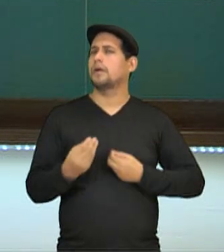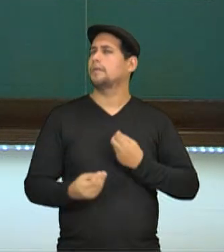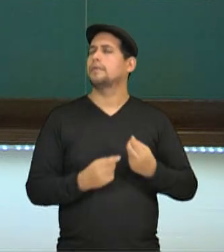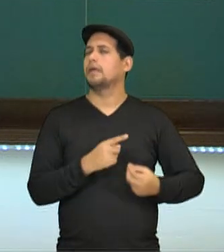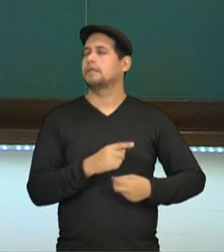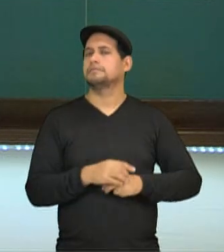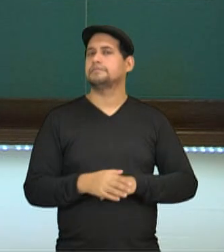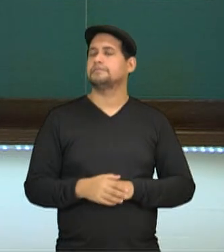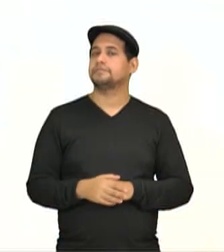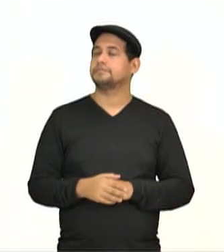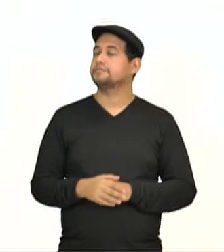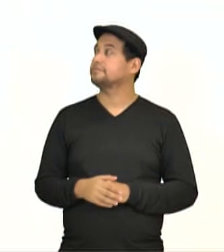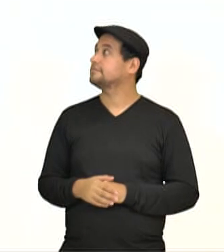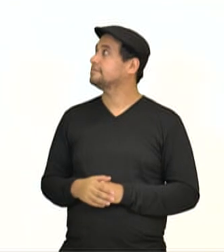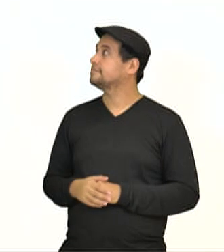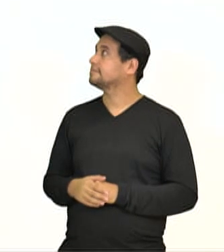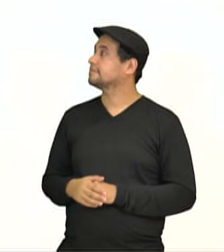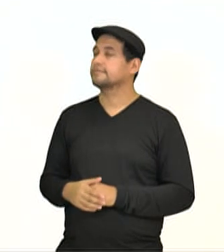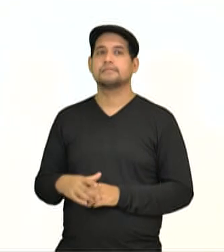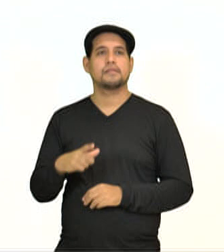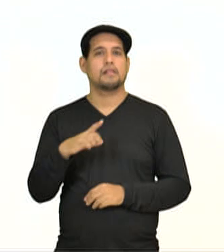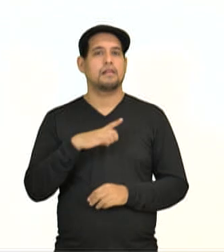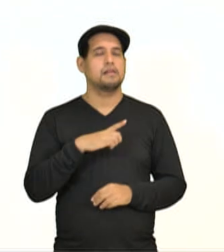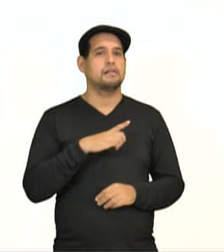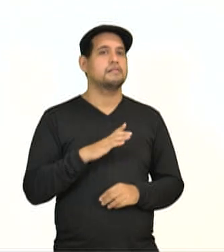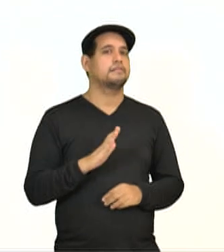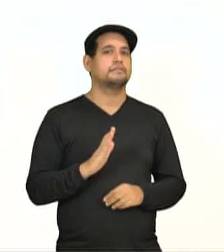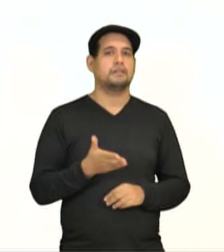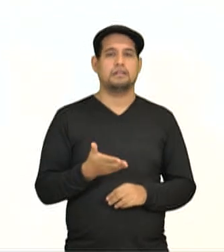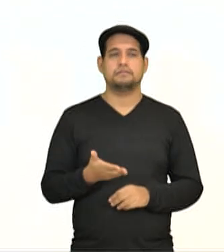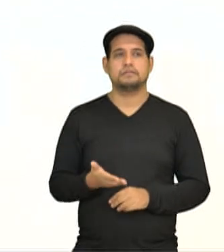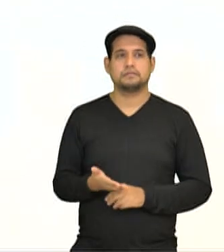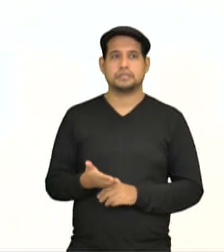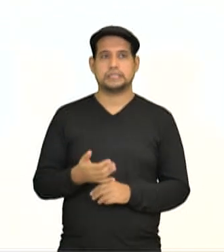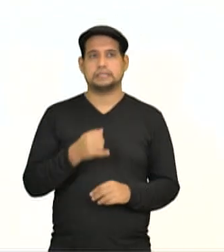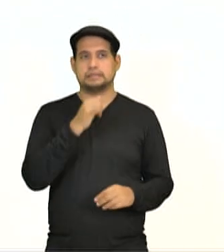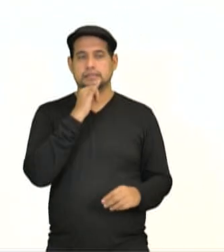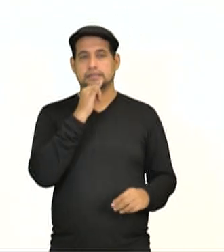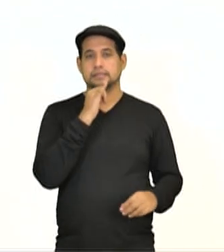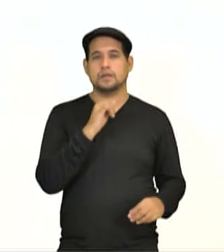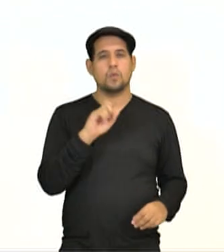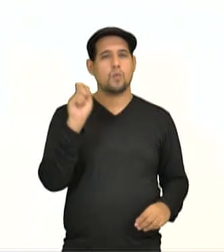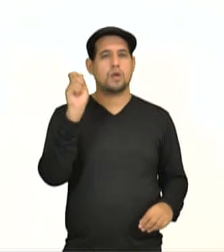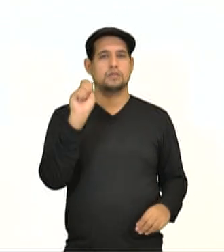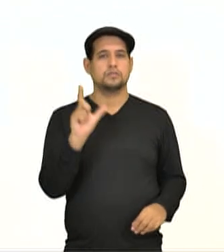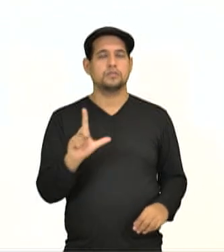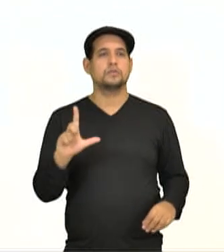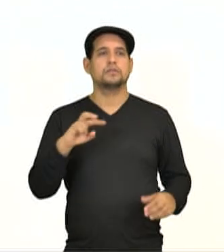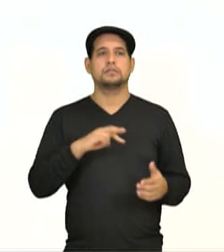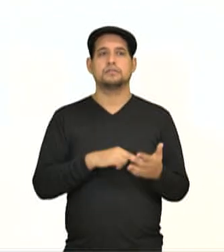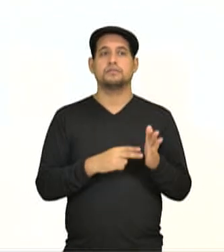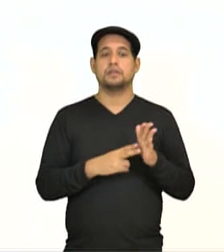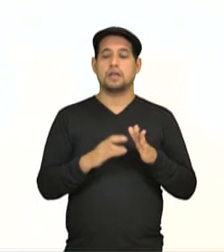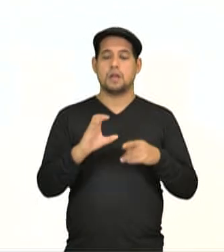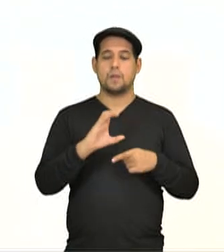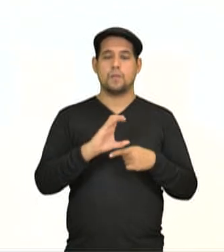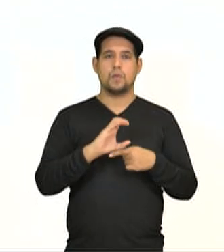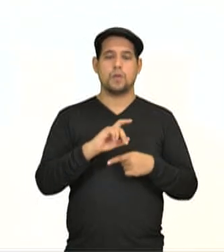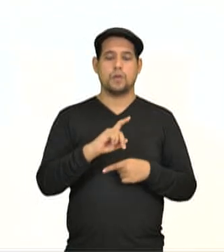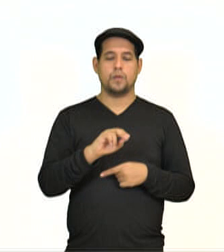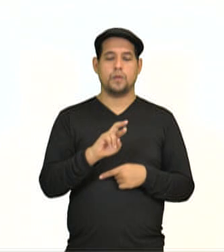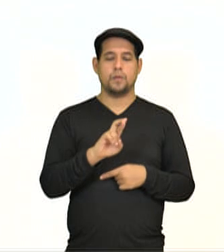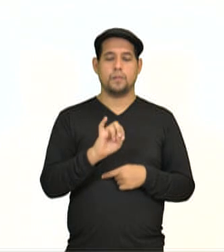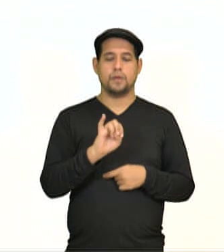aqui. Bom, muito bem, nós temos aqui então, os azuis são carbonos primários,